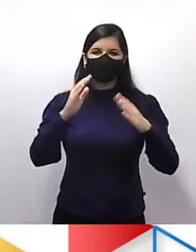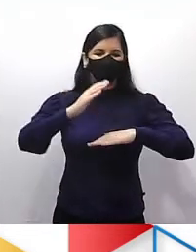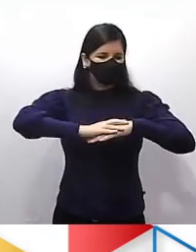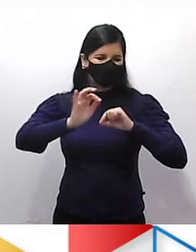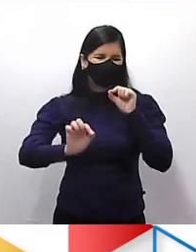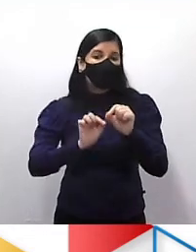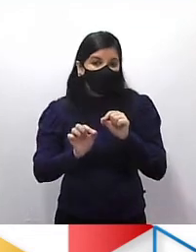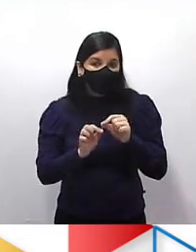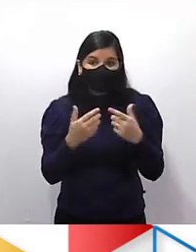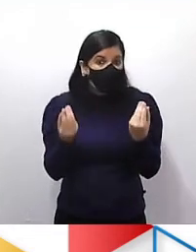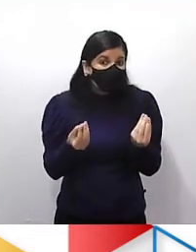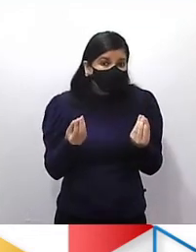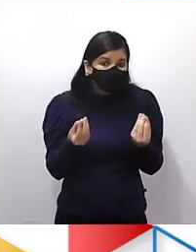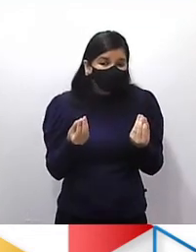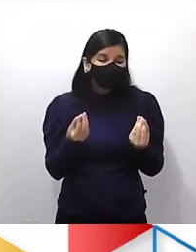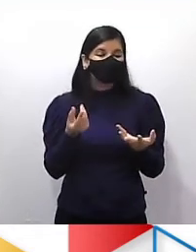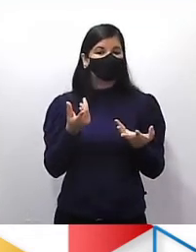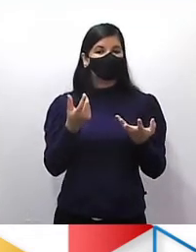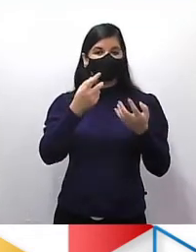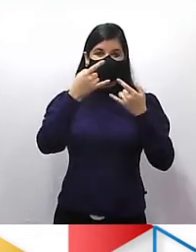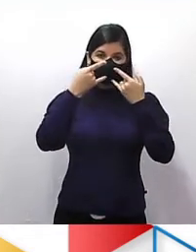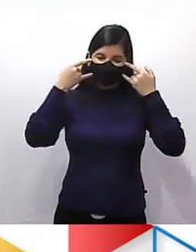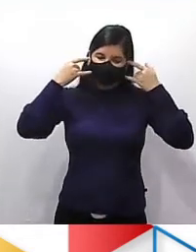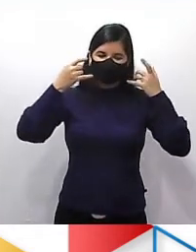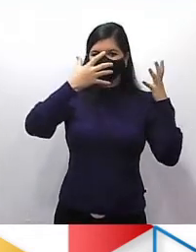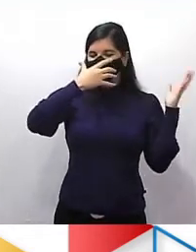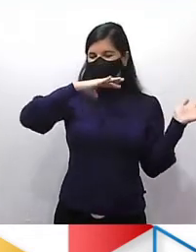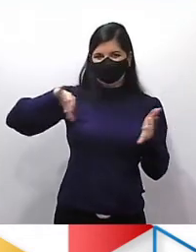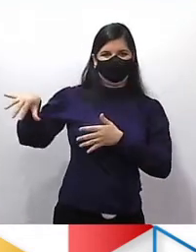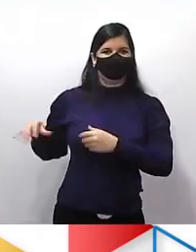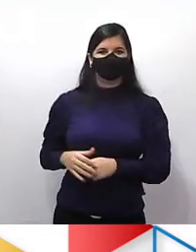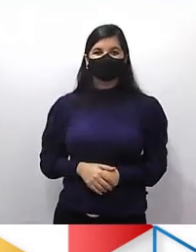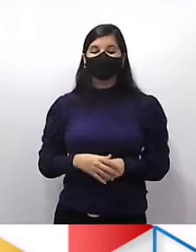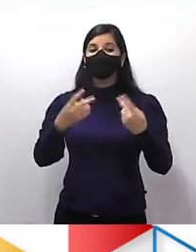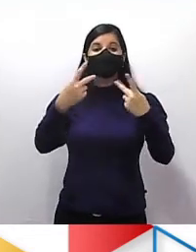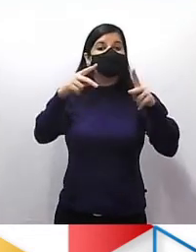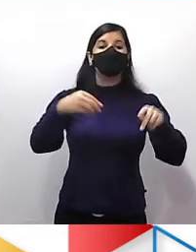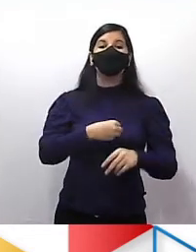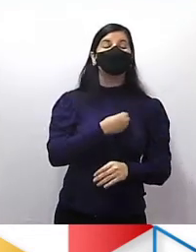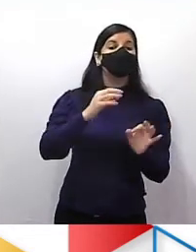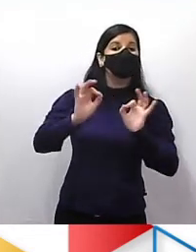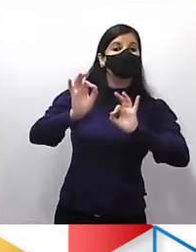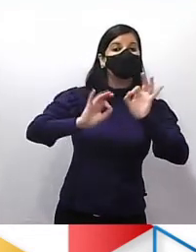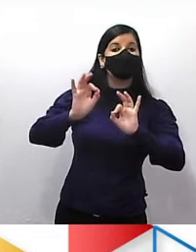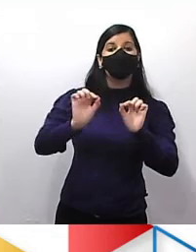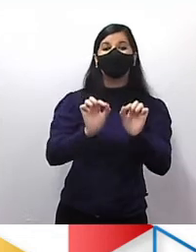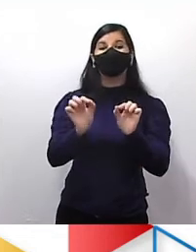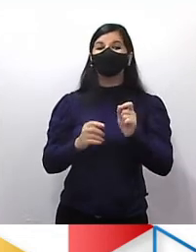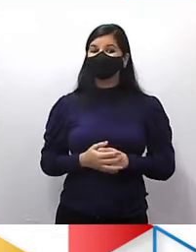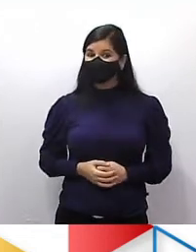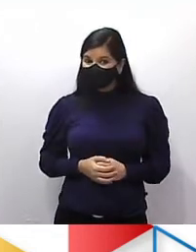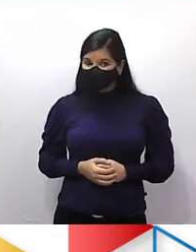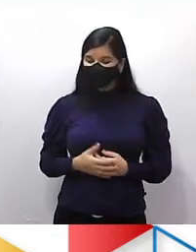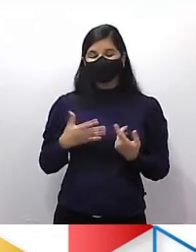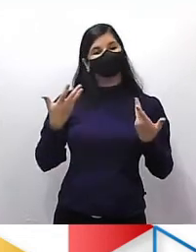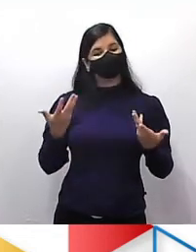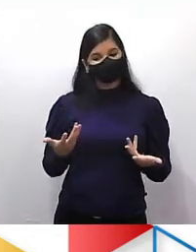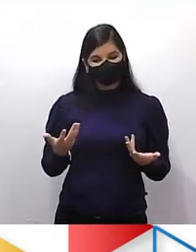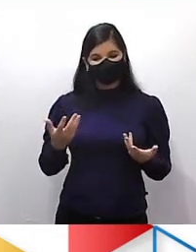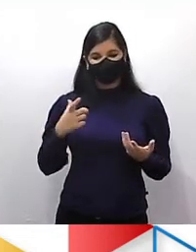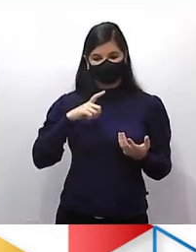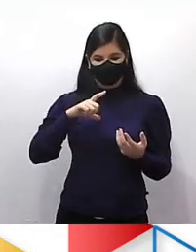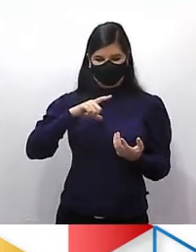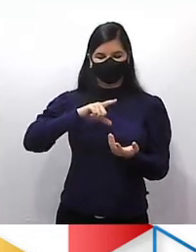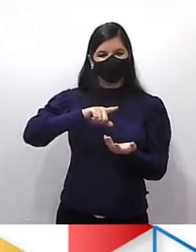deixar totalmente de utilizar as máscaras, quais são os seus planos, né? Então perceba aí que a setinha da estrada